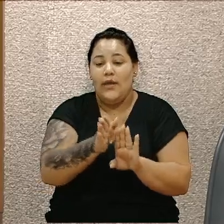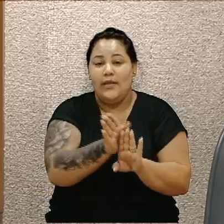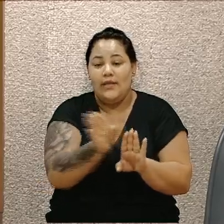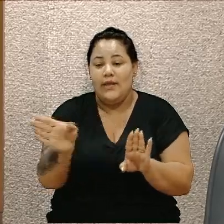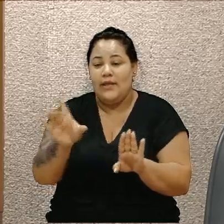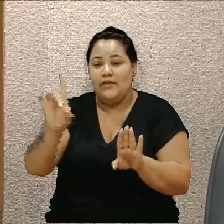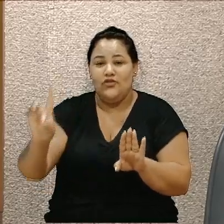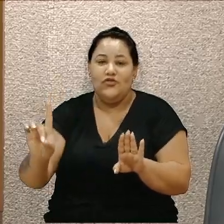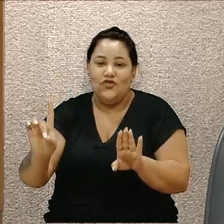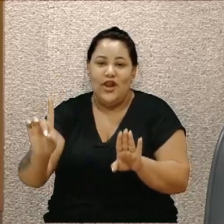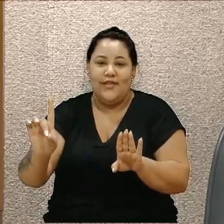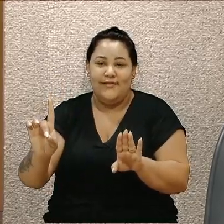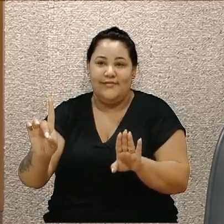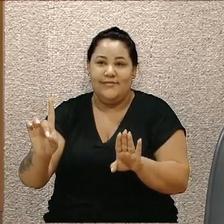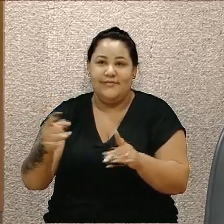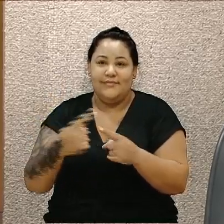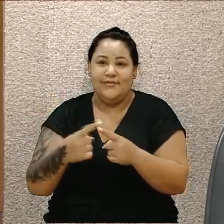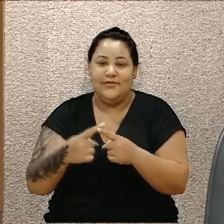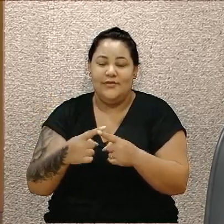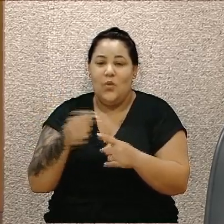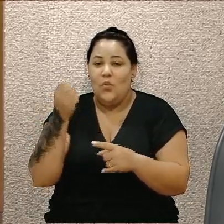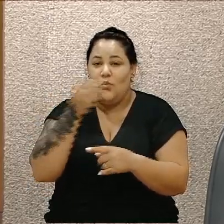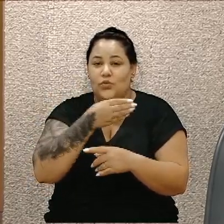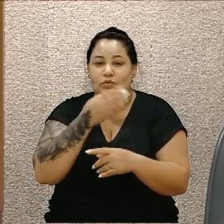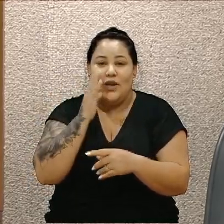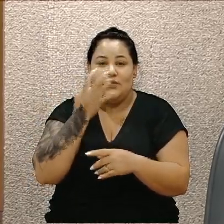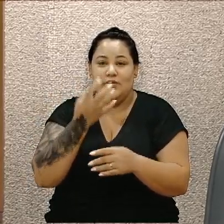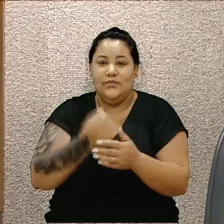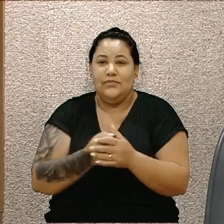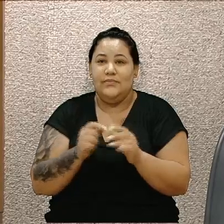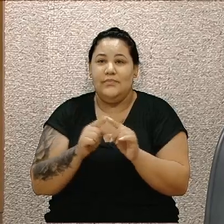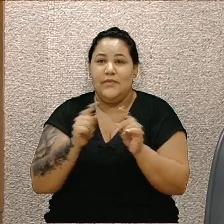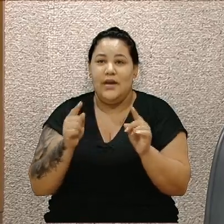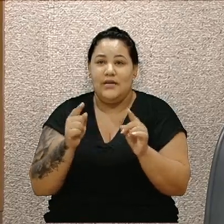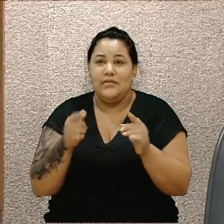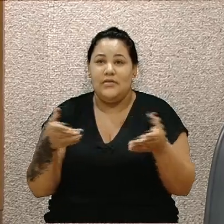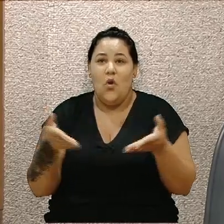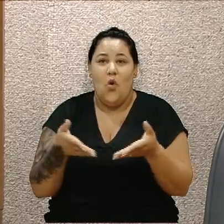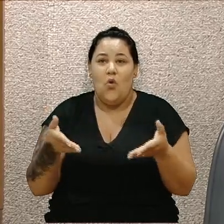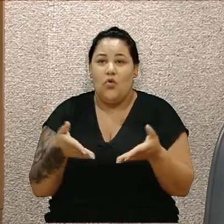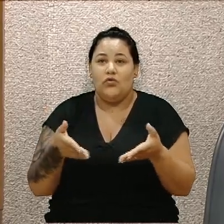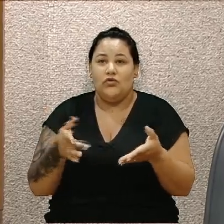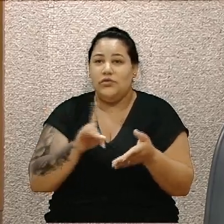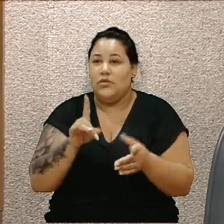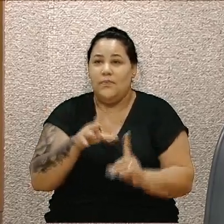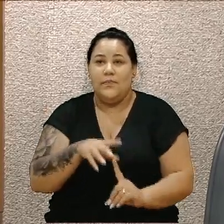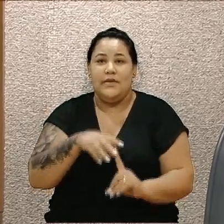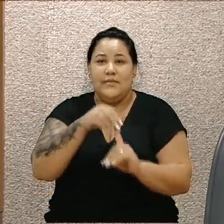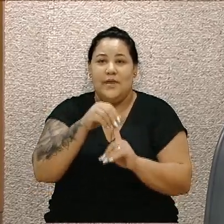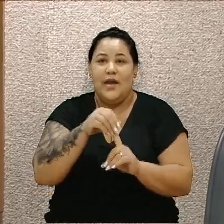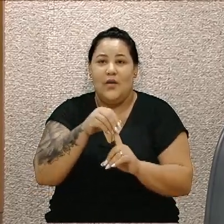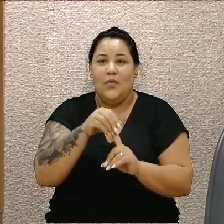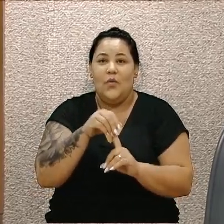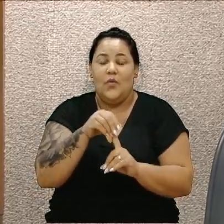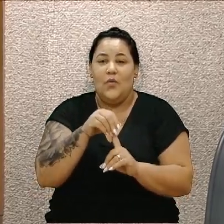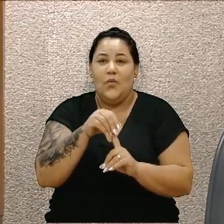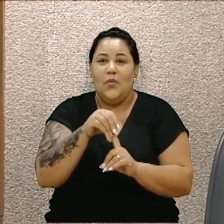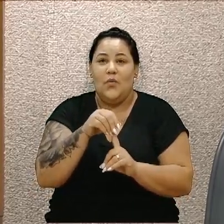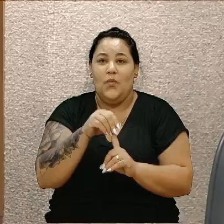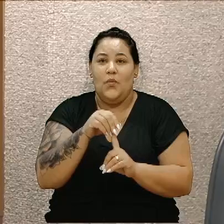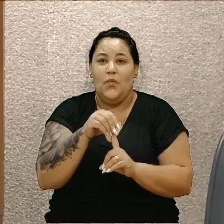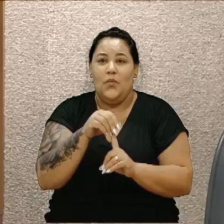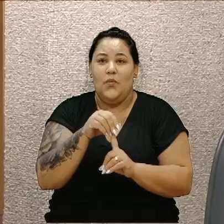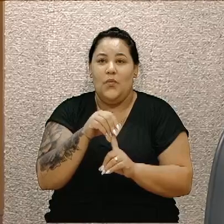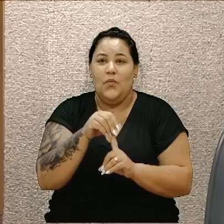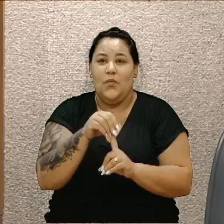da exploração, que isso aconteceu. Mas hoje, se tu não priorizar o transporte coletivo,